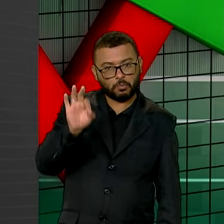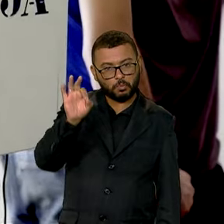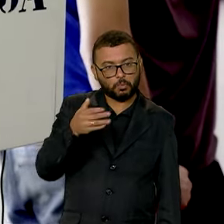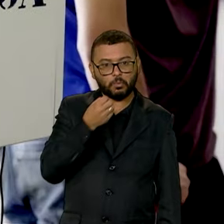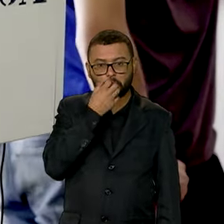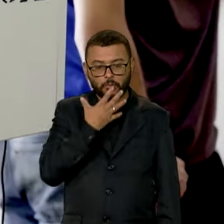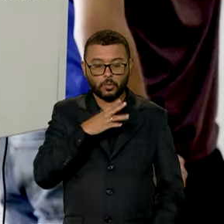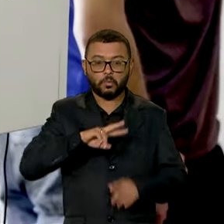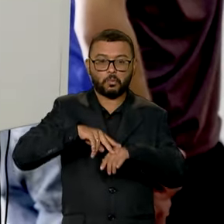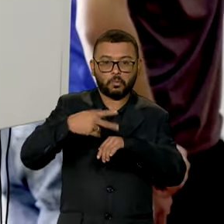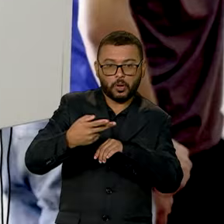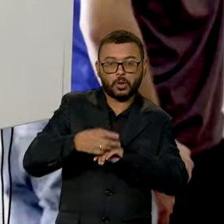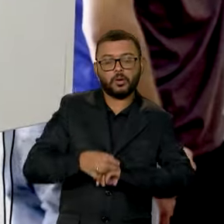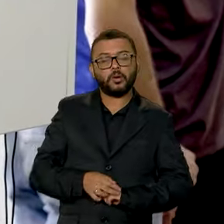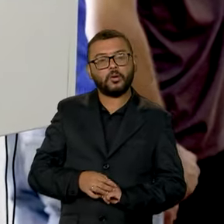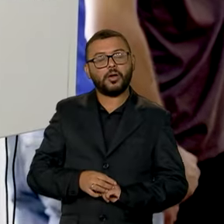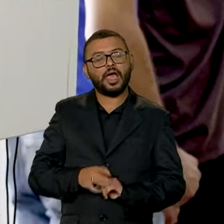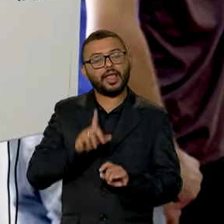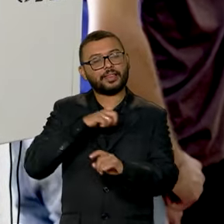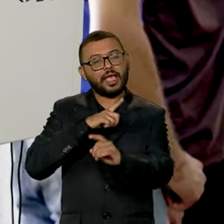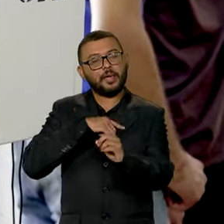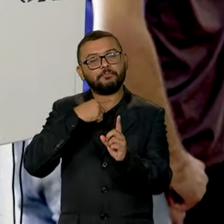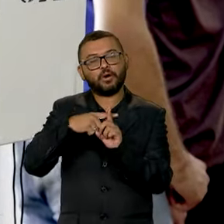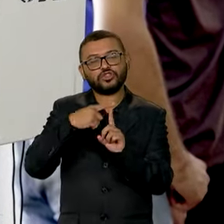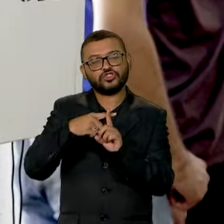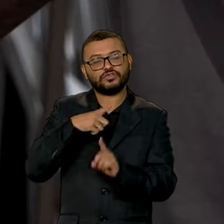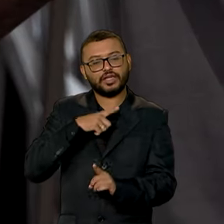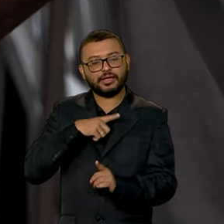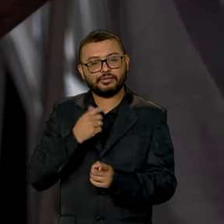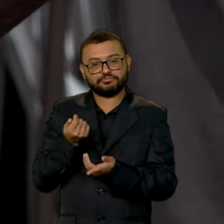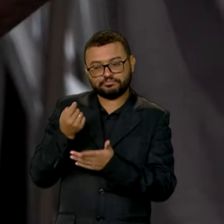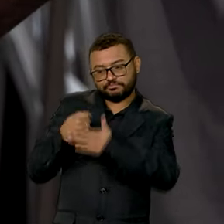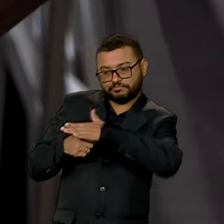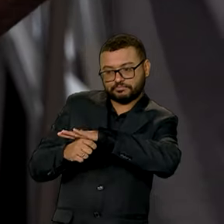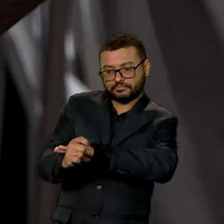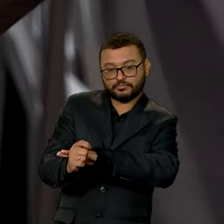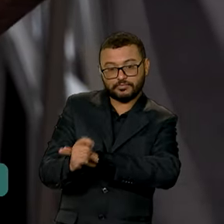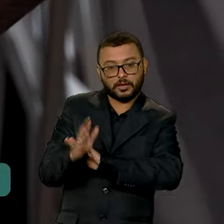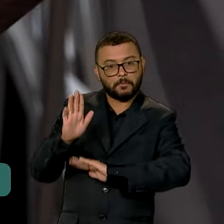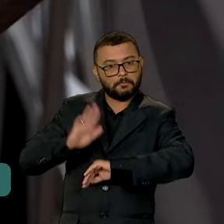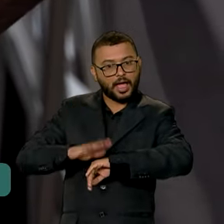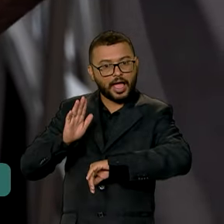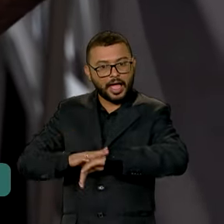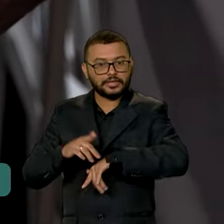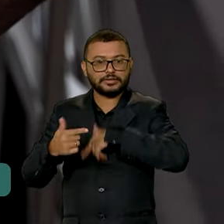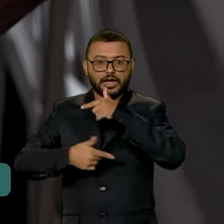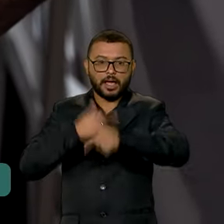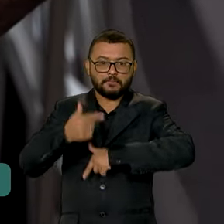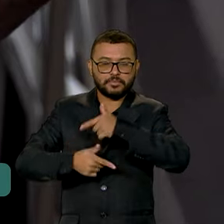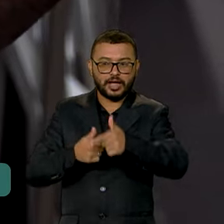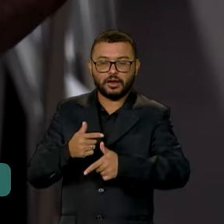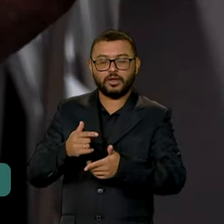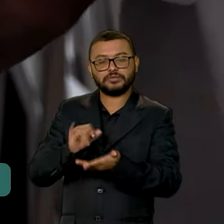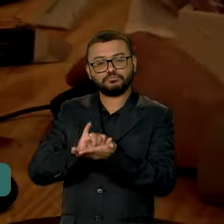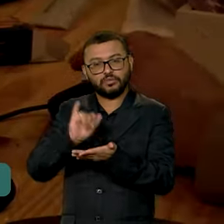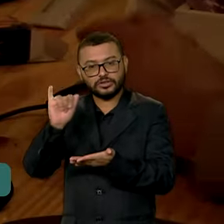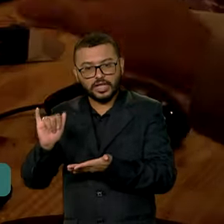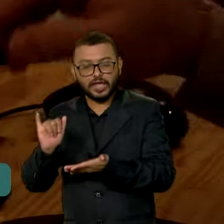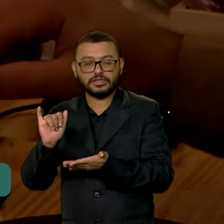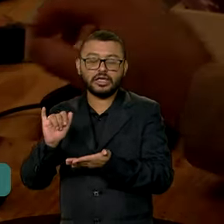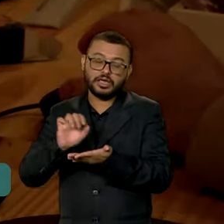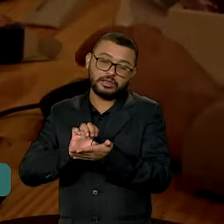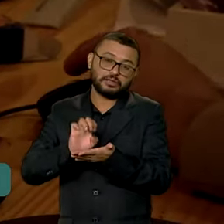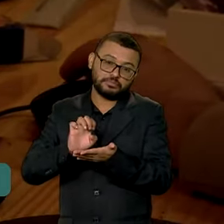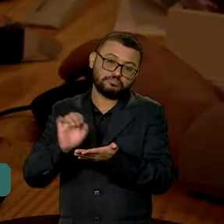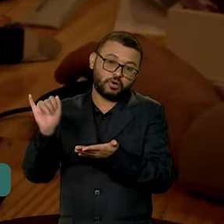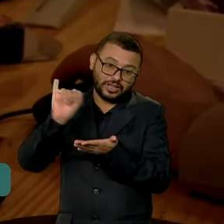6,5%. Outro destaque positivo foi o aumento dos investimentos, alavancados pelo aumento na importação de bens de capital,